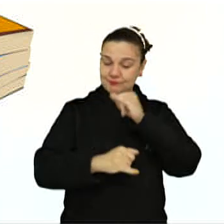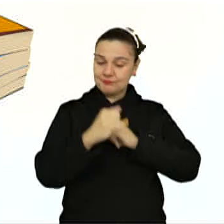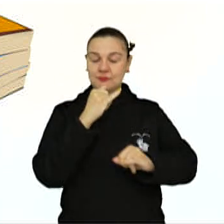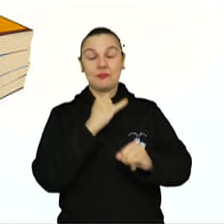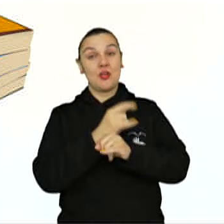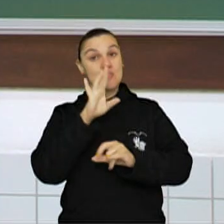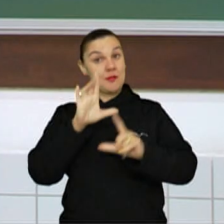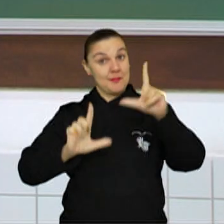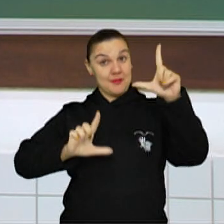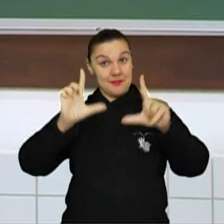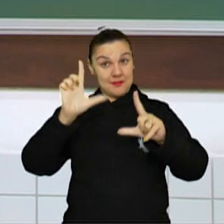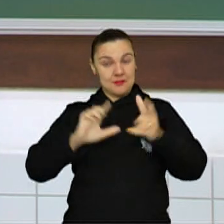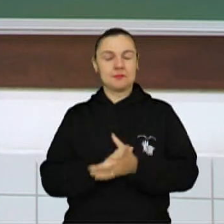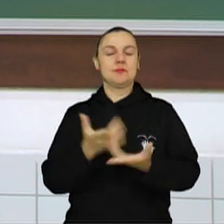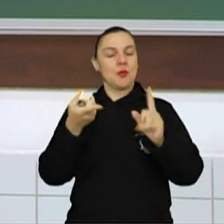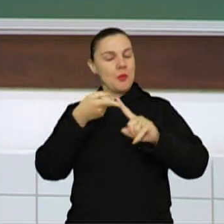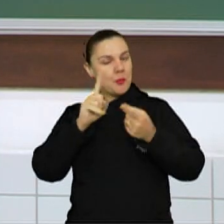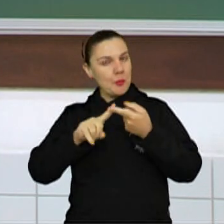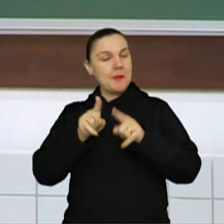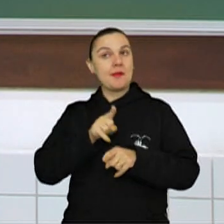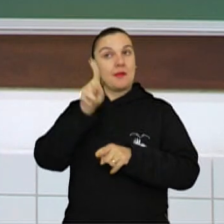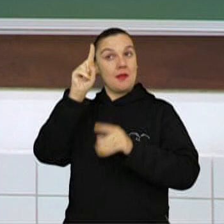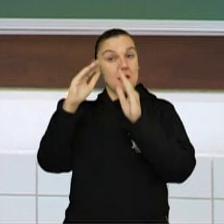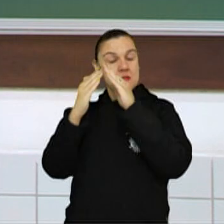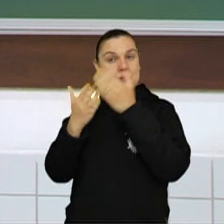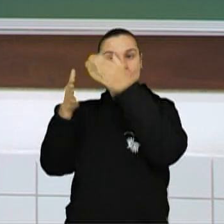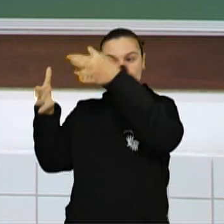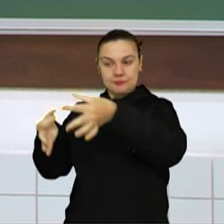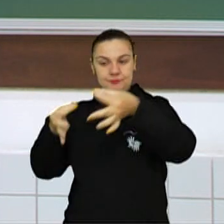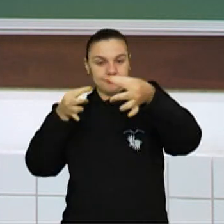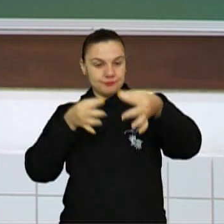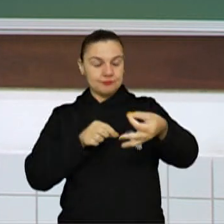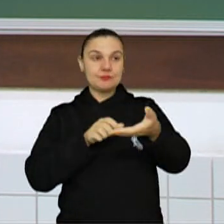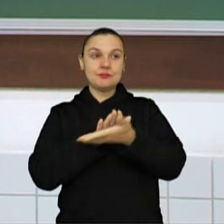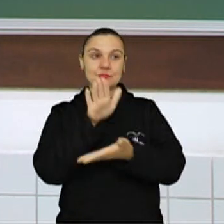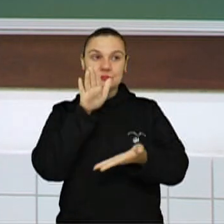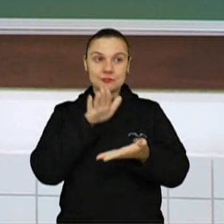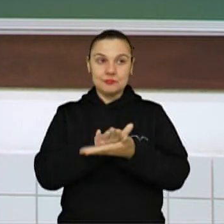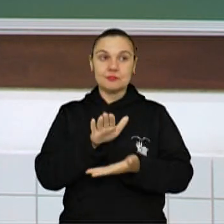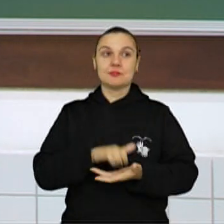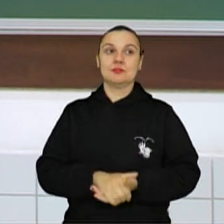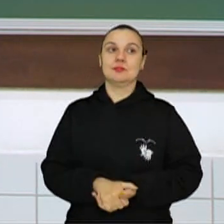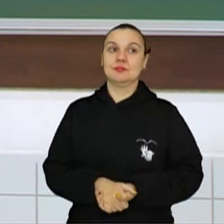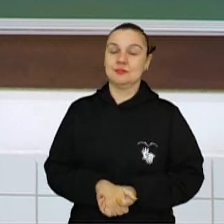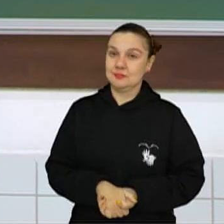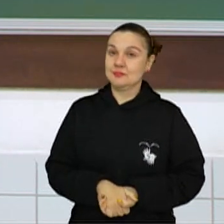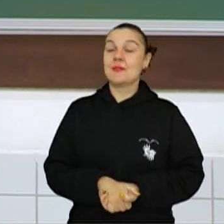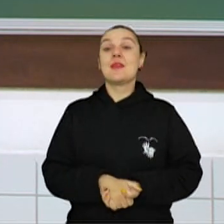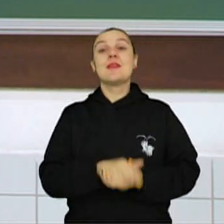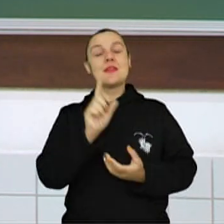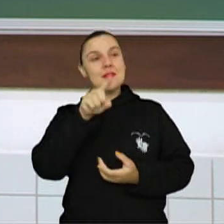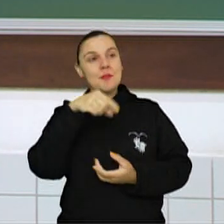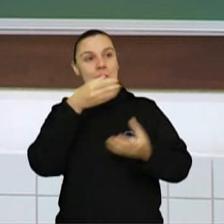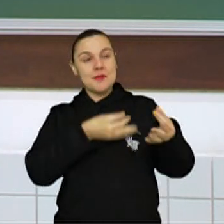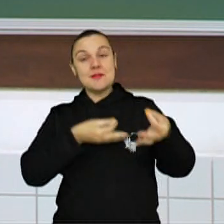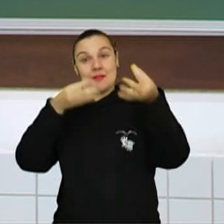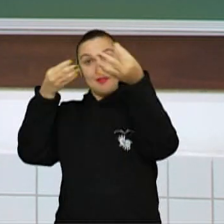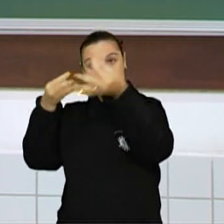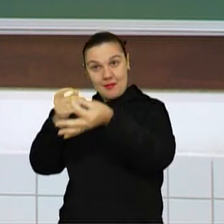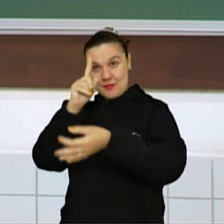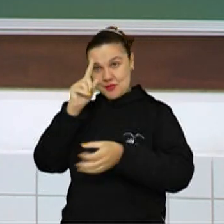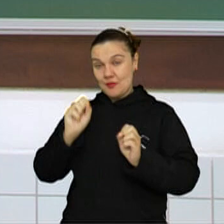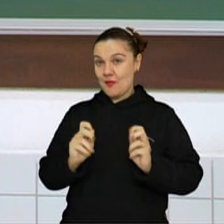assistindo as aulas somente pela televisão, não deixe de entrar em contato com a sua escola, buscar as atividades e entregar no dia